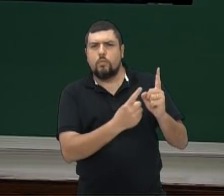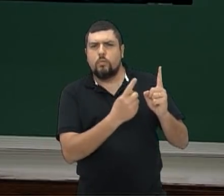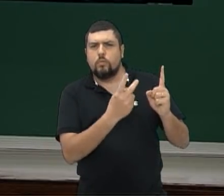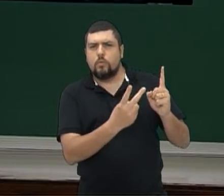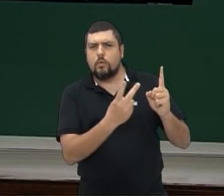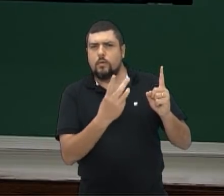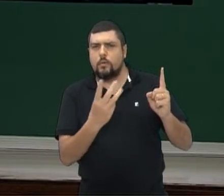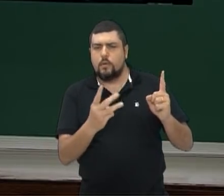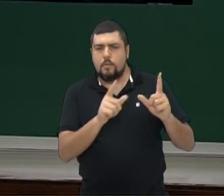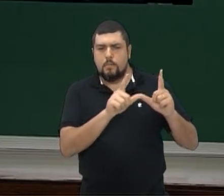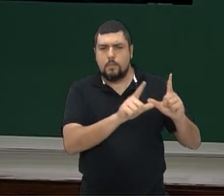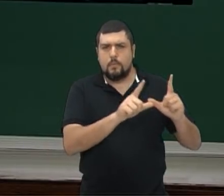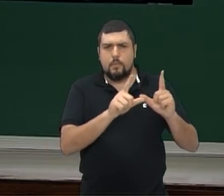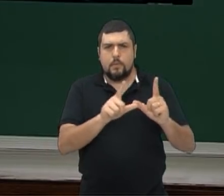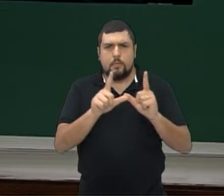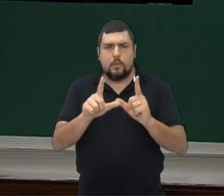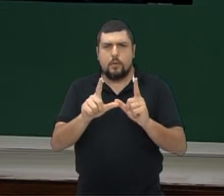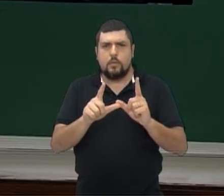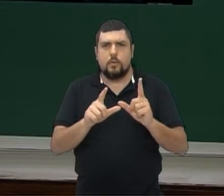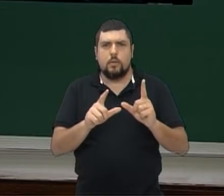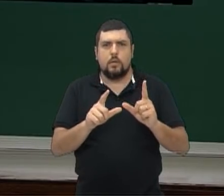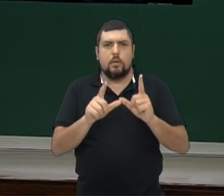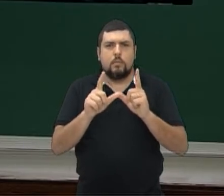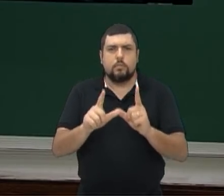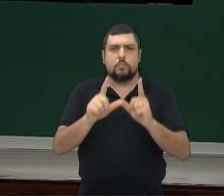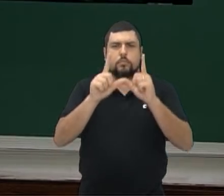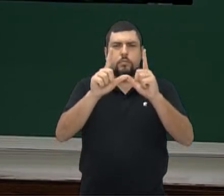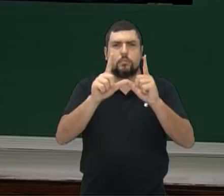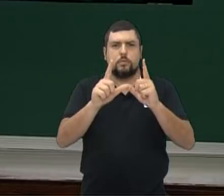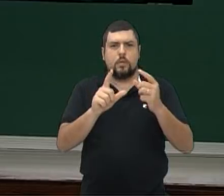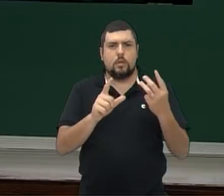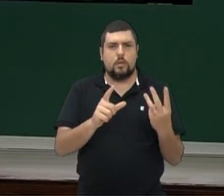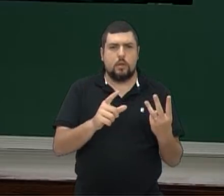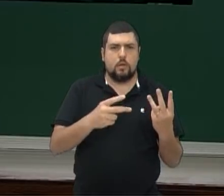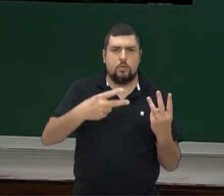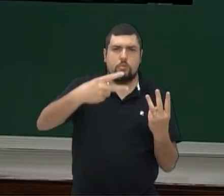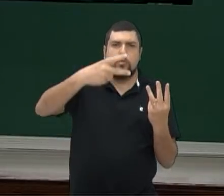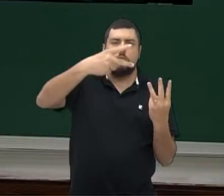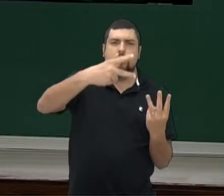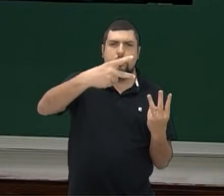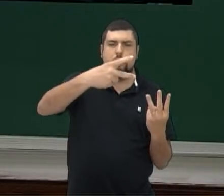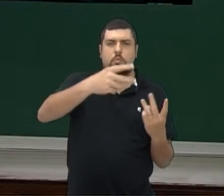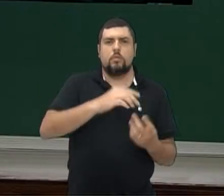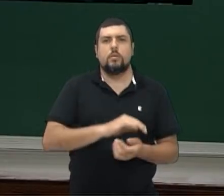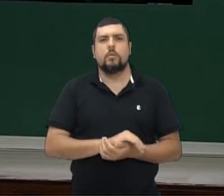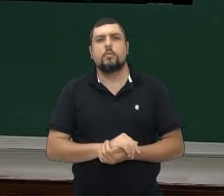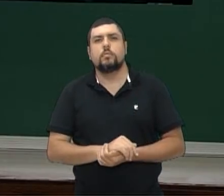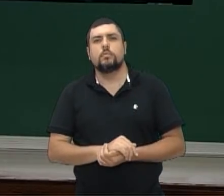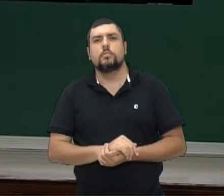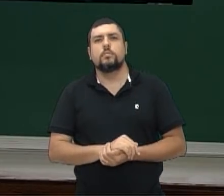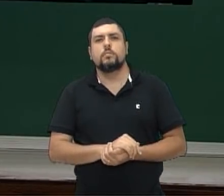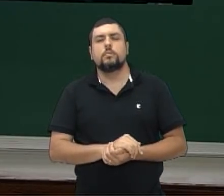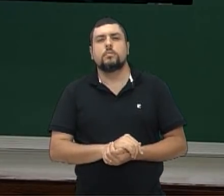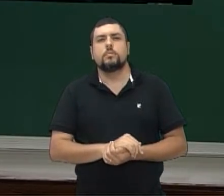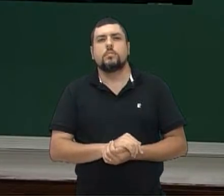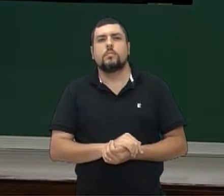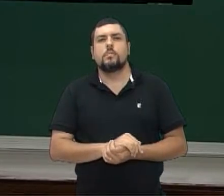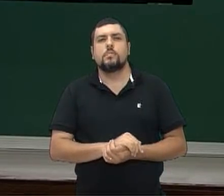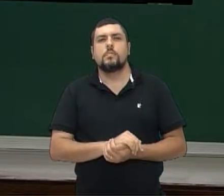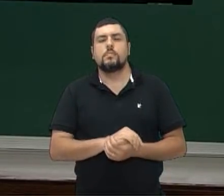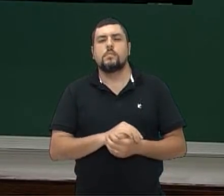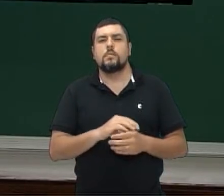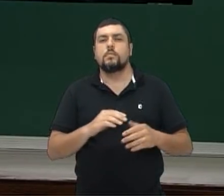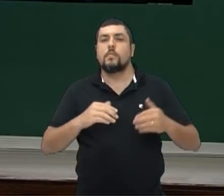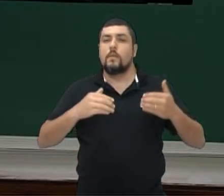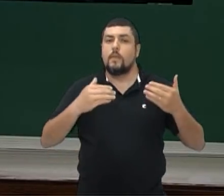quadradinhos na parte inferior por 2 lateral. Então, 3 por 2 é 6. A área